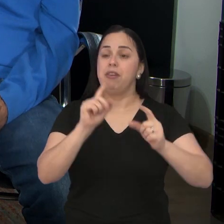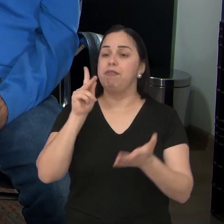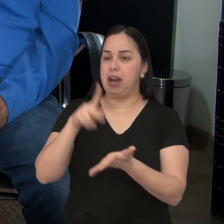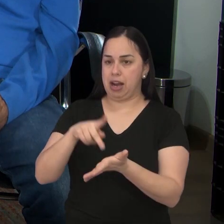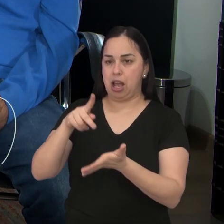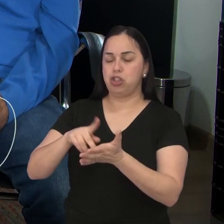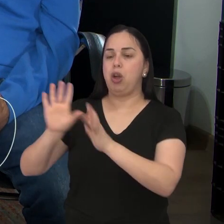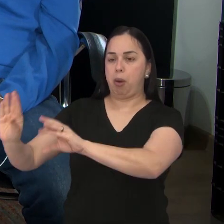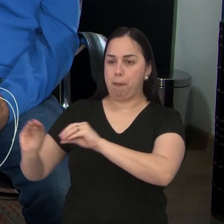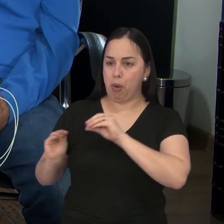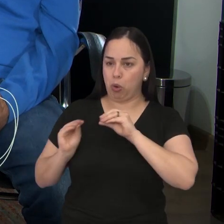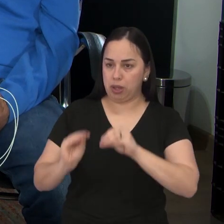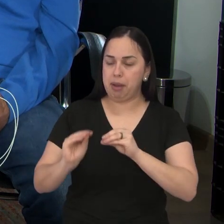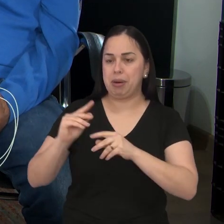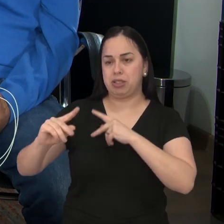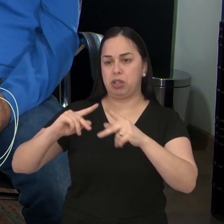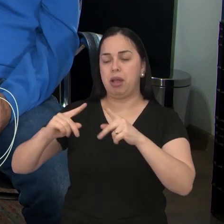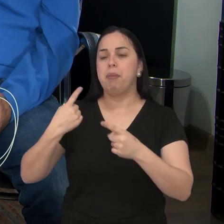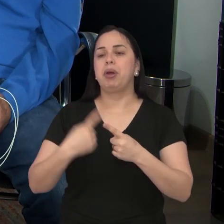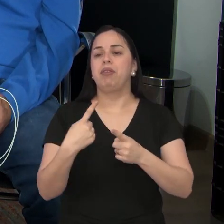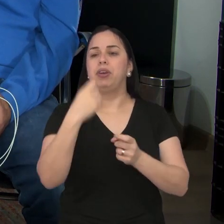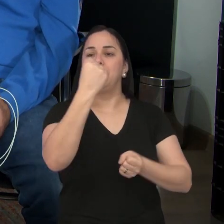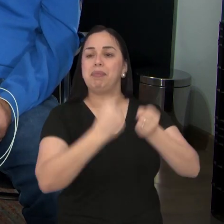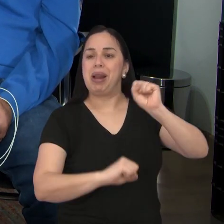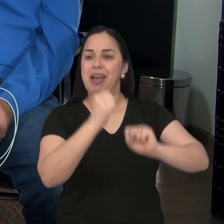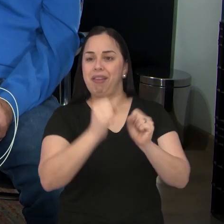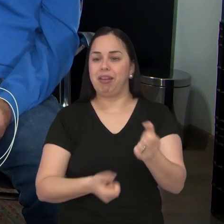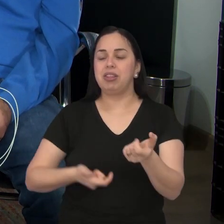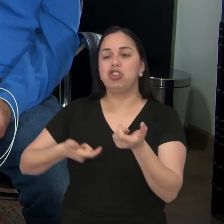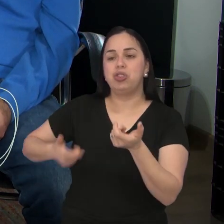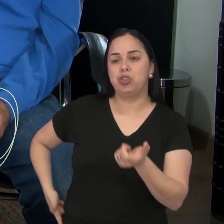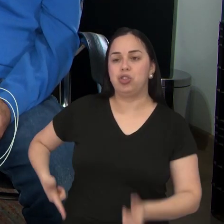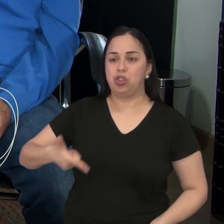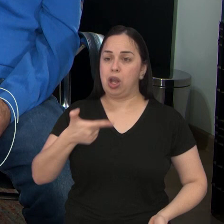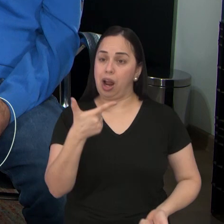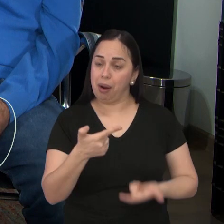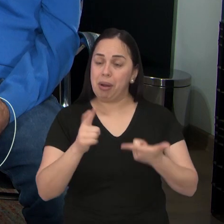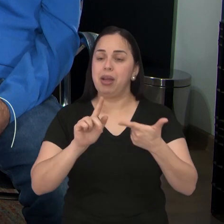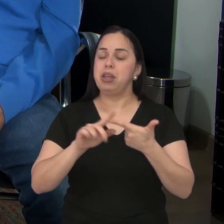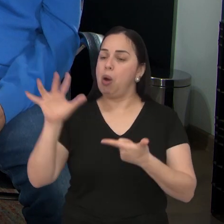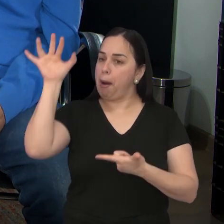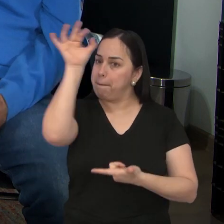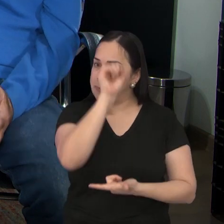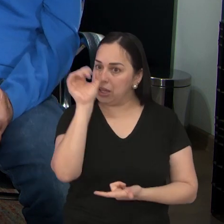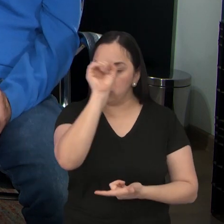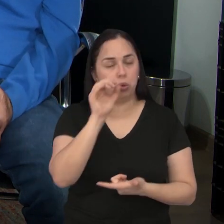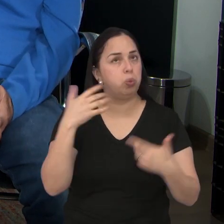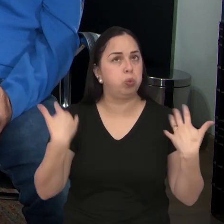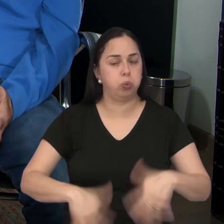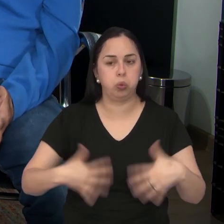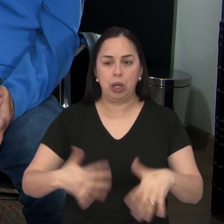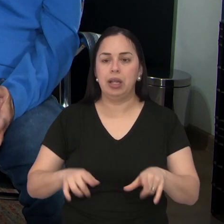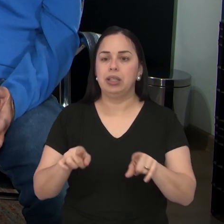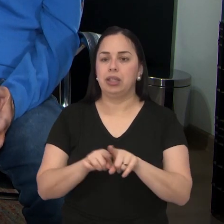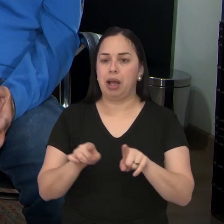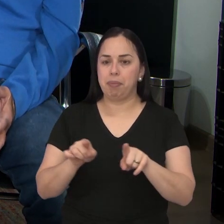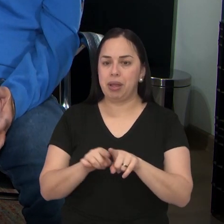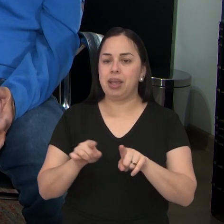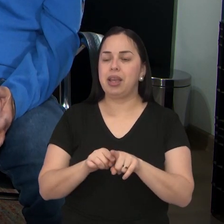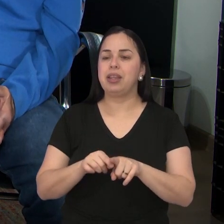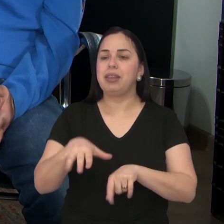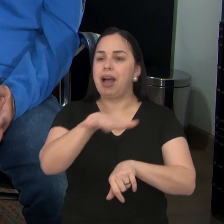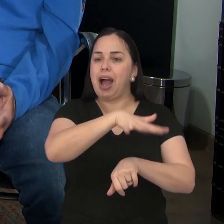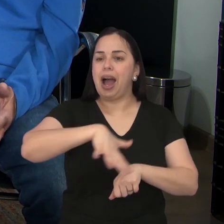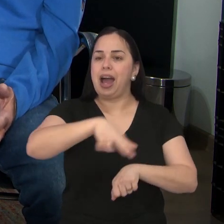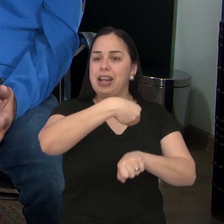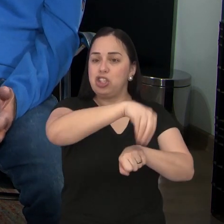vim para São José trabalhar numa empresa bélica, onde eu aprendi muita coisa, mas me apontava também a arqueologia